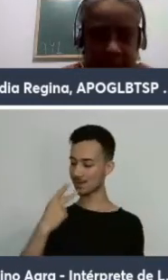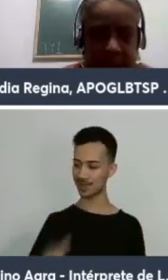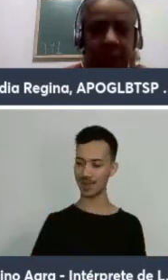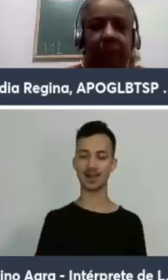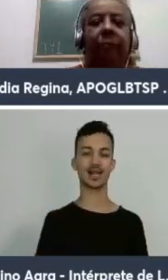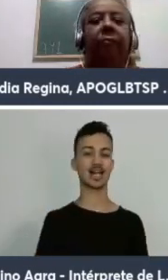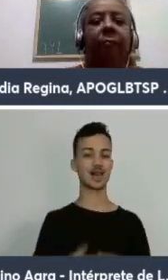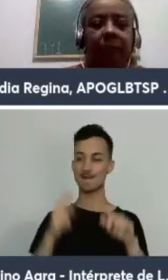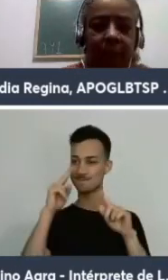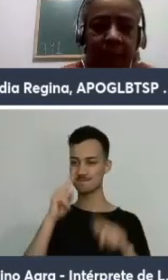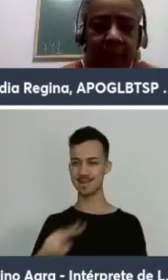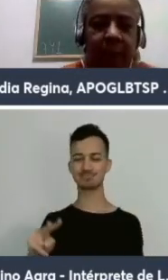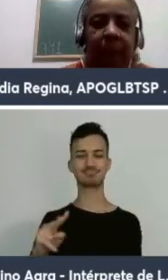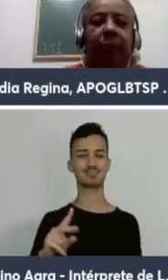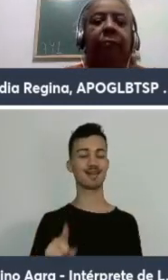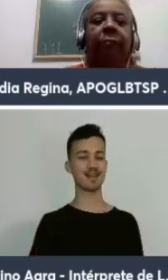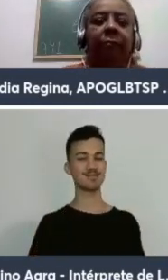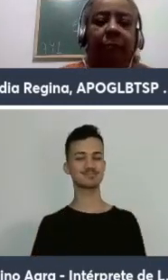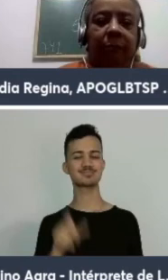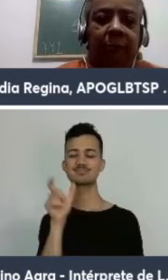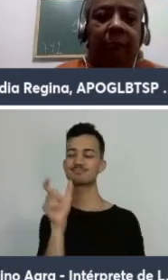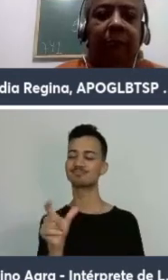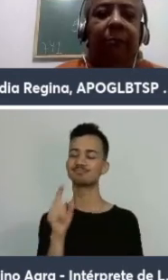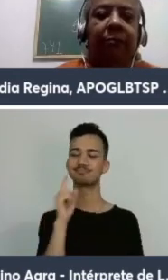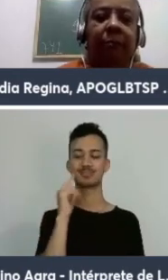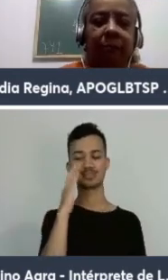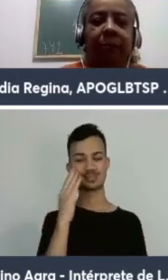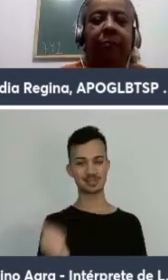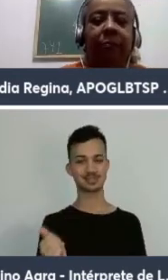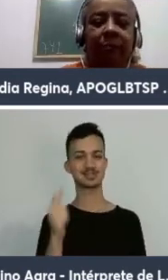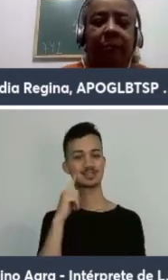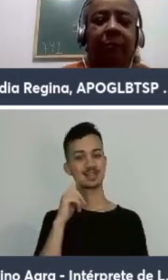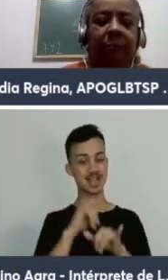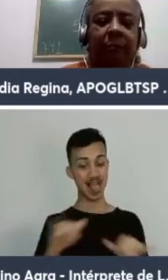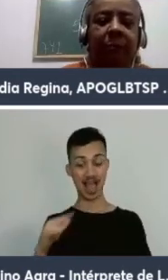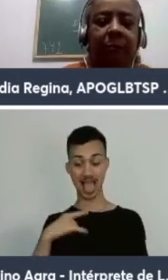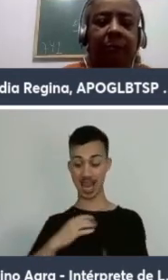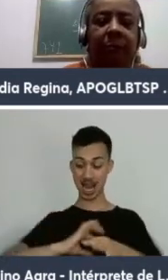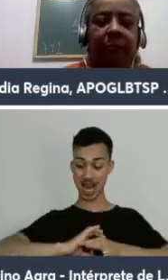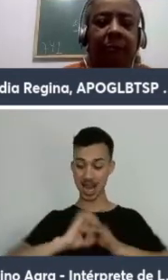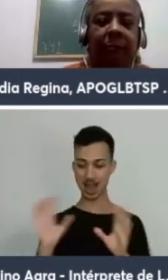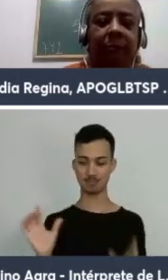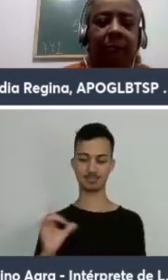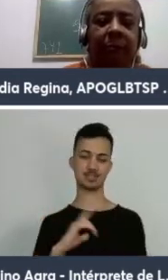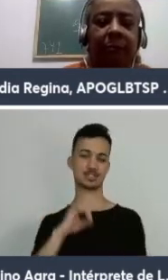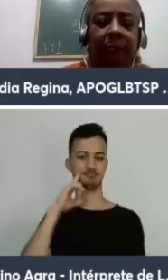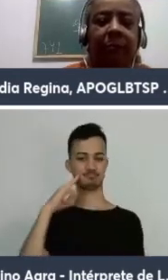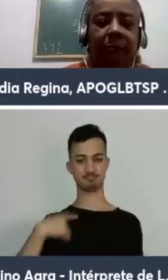Essa palavra, esse testemunho da liberdade, que é uma...